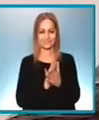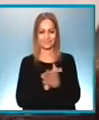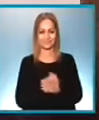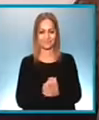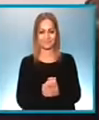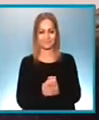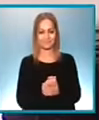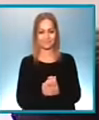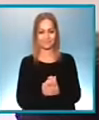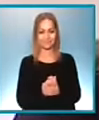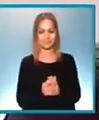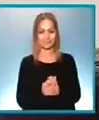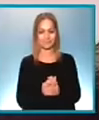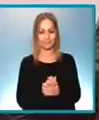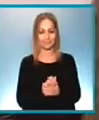Ai, estou.